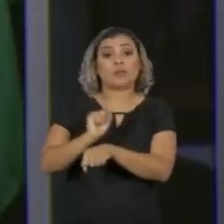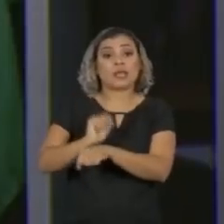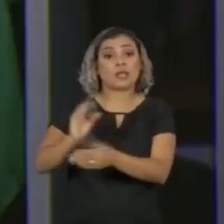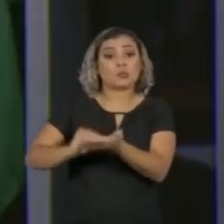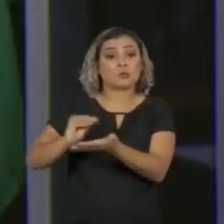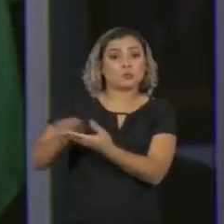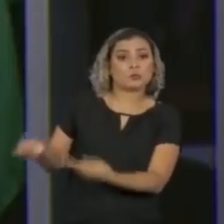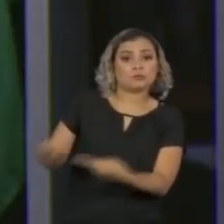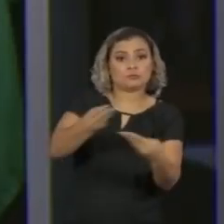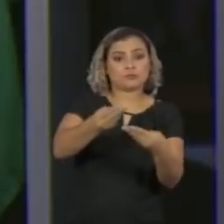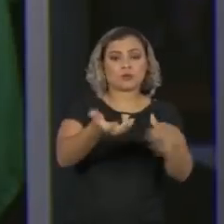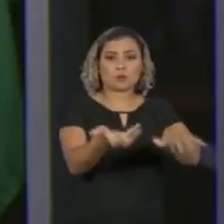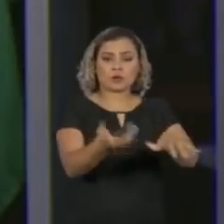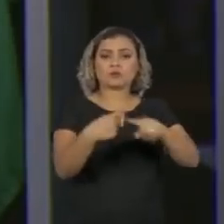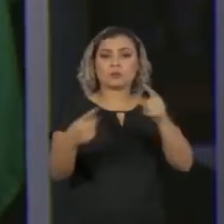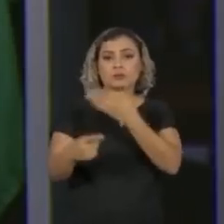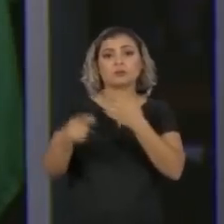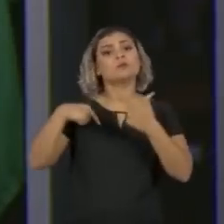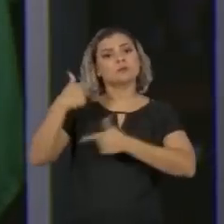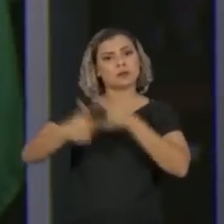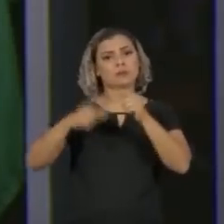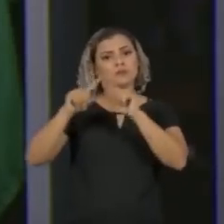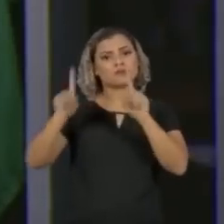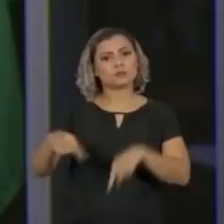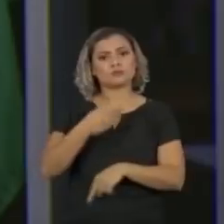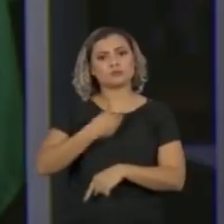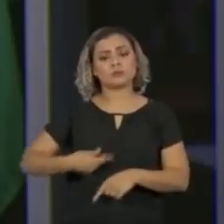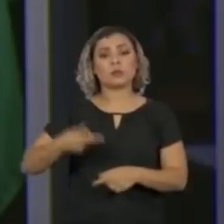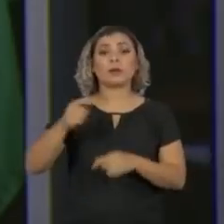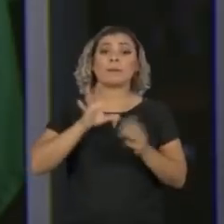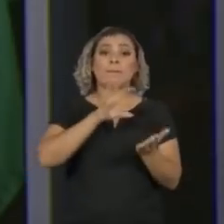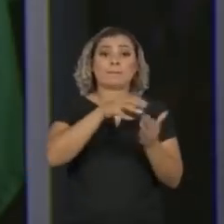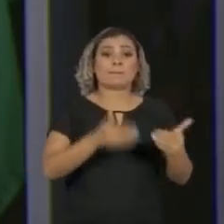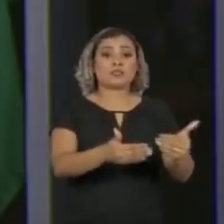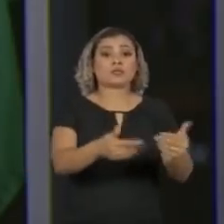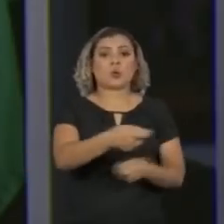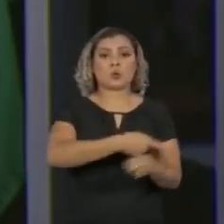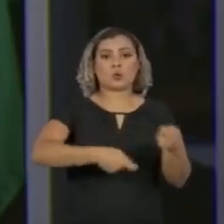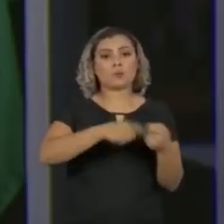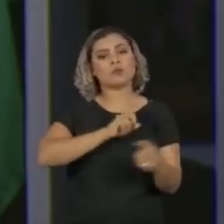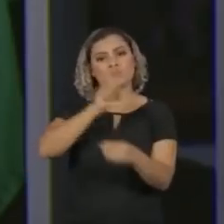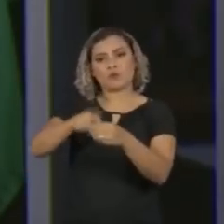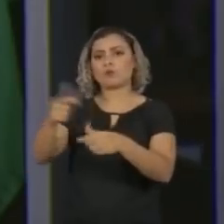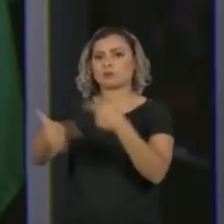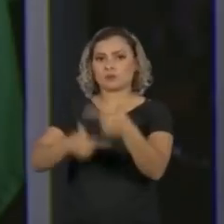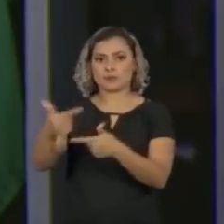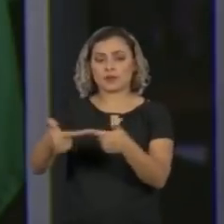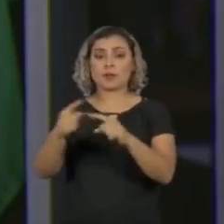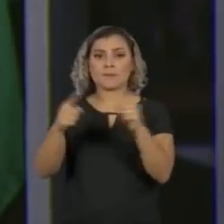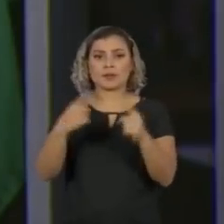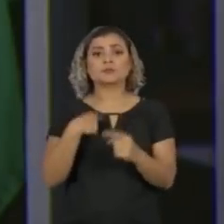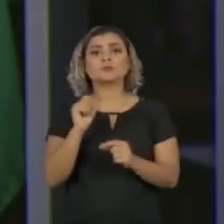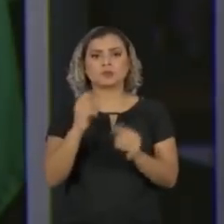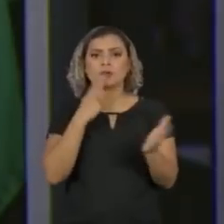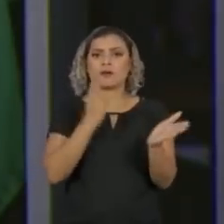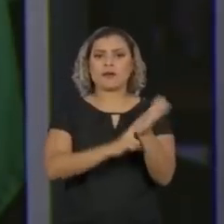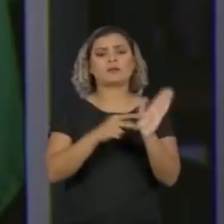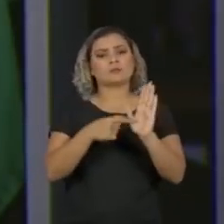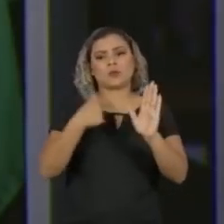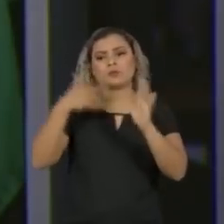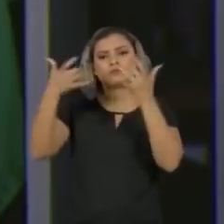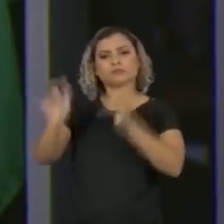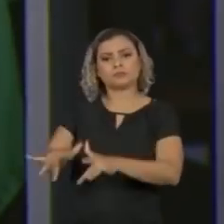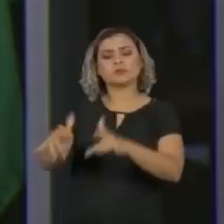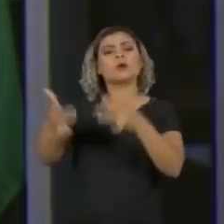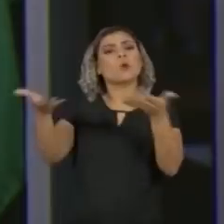Barbosa de Lima Júnior é servidor de carreira do Ministério da Economia e deve voltar à pasta. Em carta aos colegas, ele disse que pedia demissão do